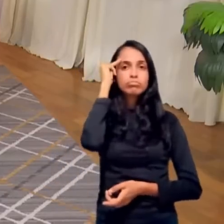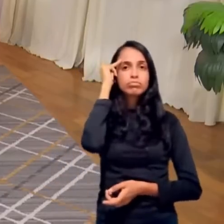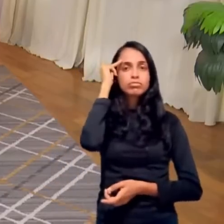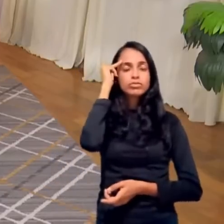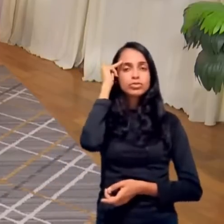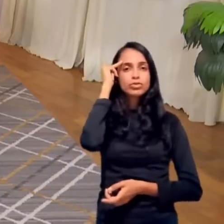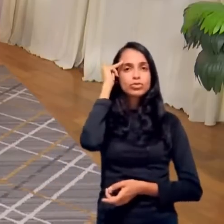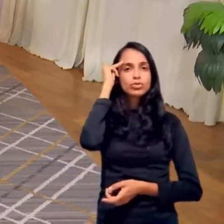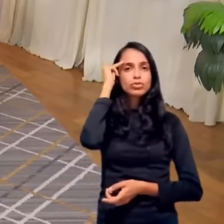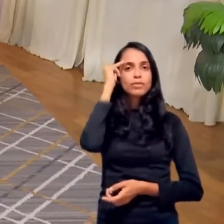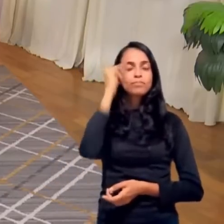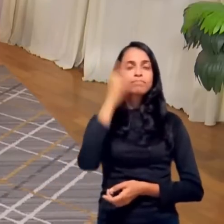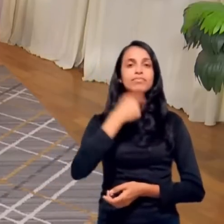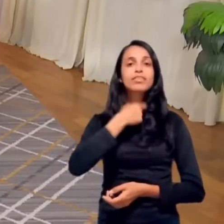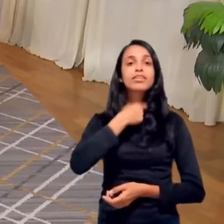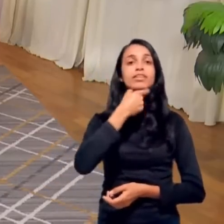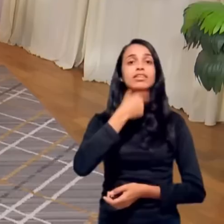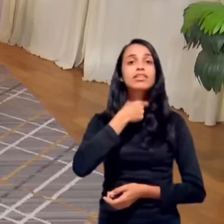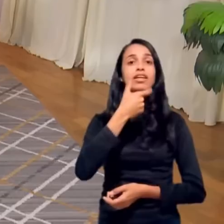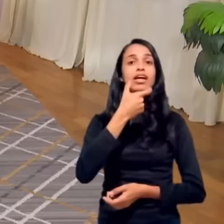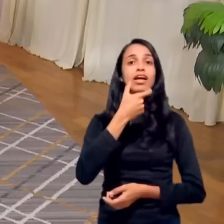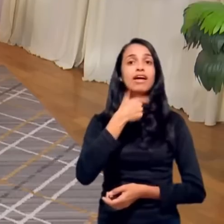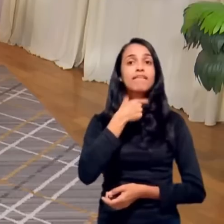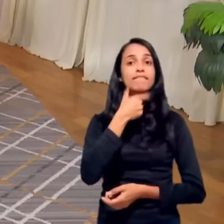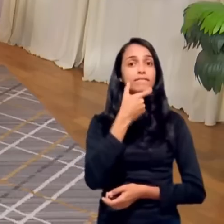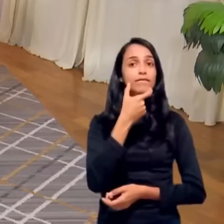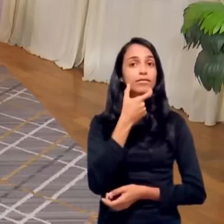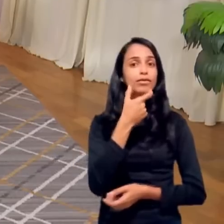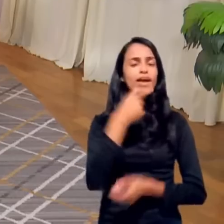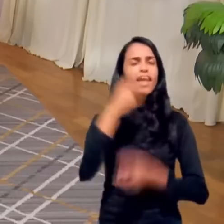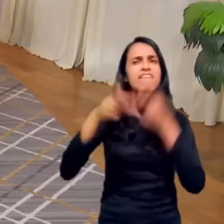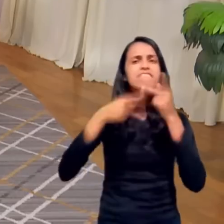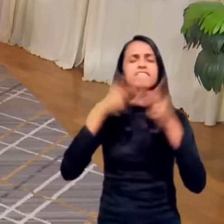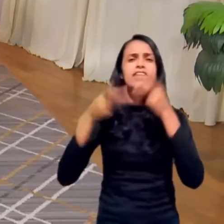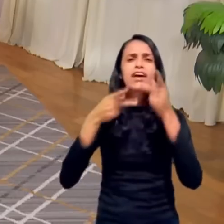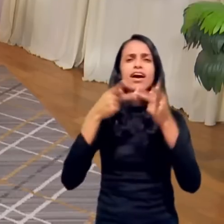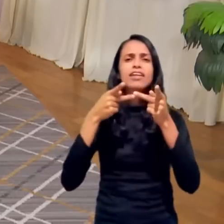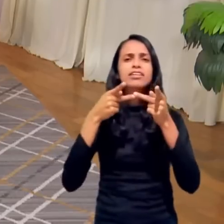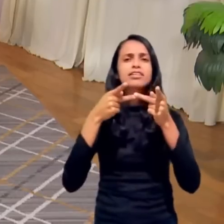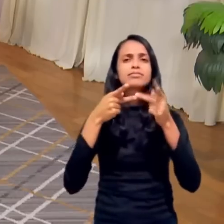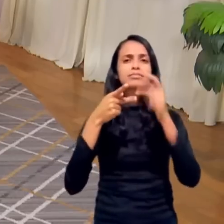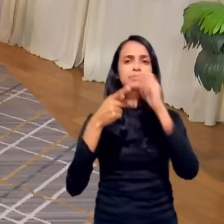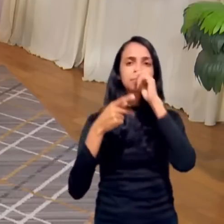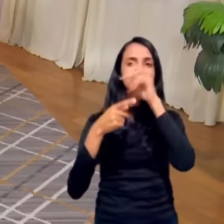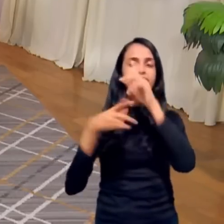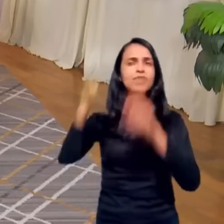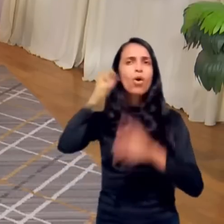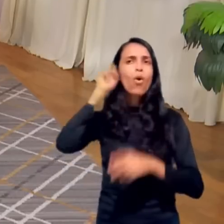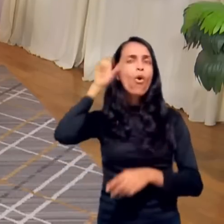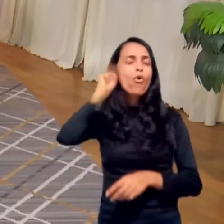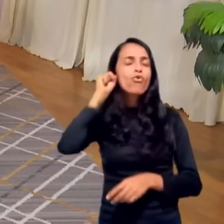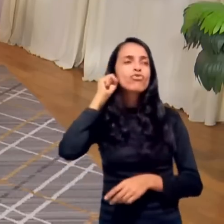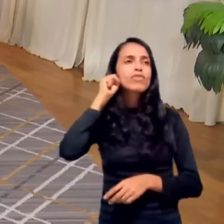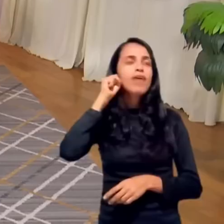dessa pessoa pode estar no meio da multidão. Você consegue identificar, não é mesmo?